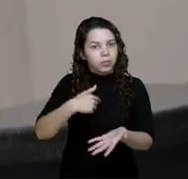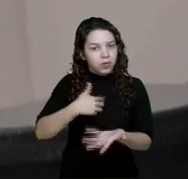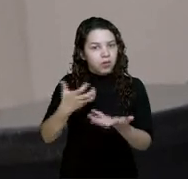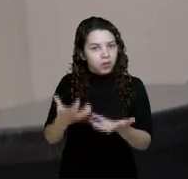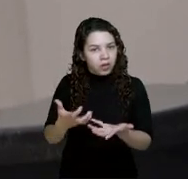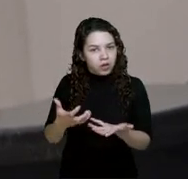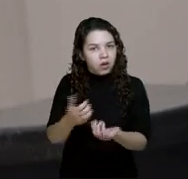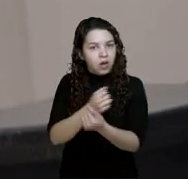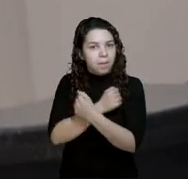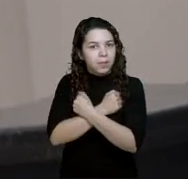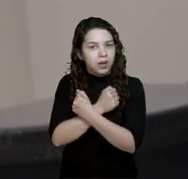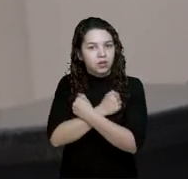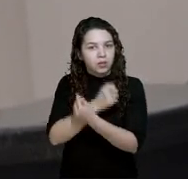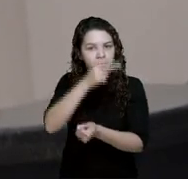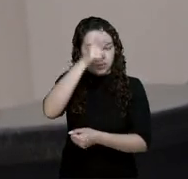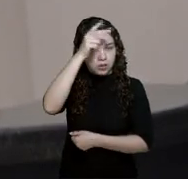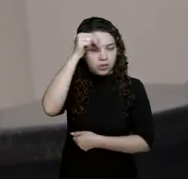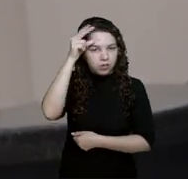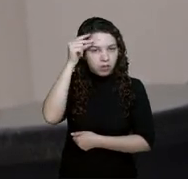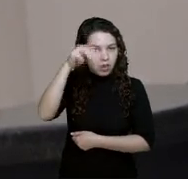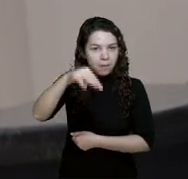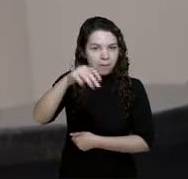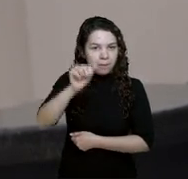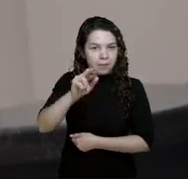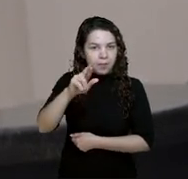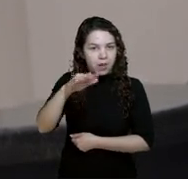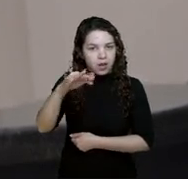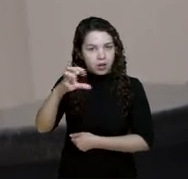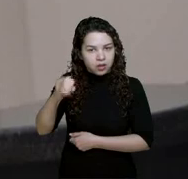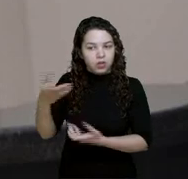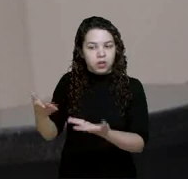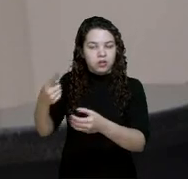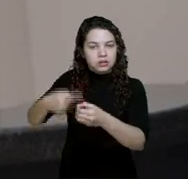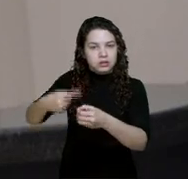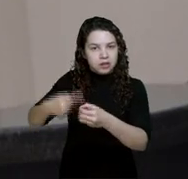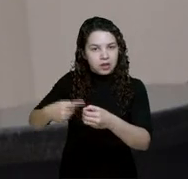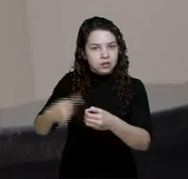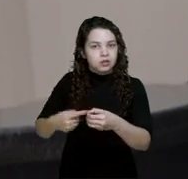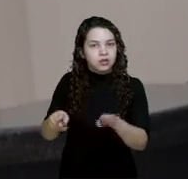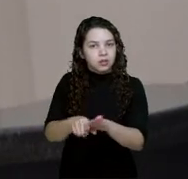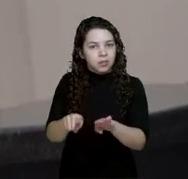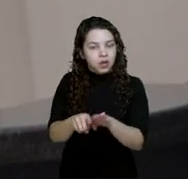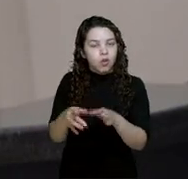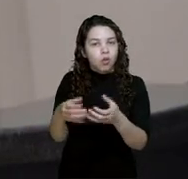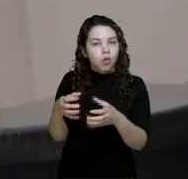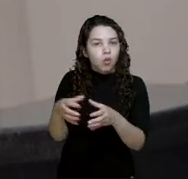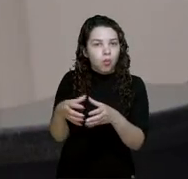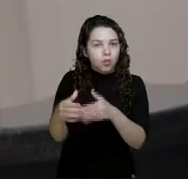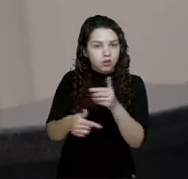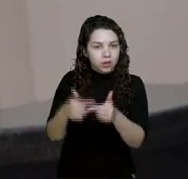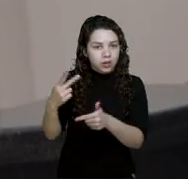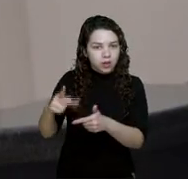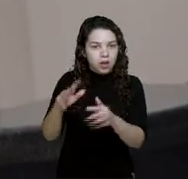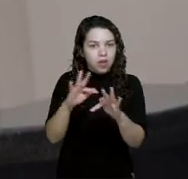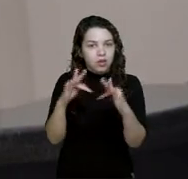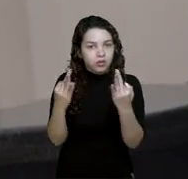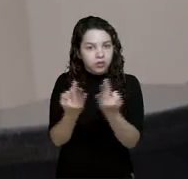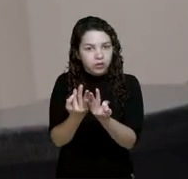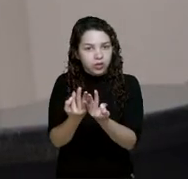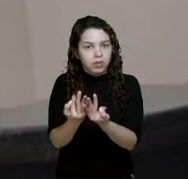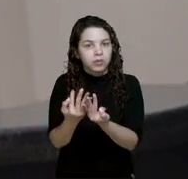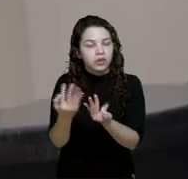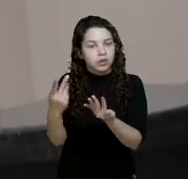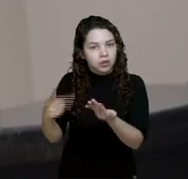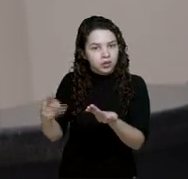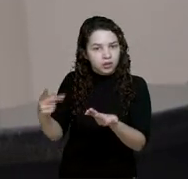meu abraço ao prefeito Marquinhos e Luiz Alves, a toda a sua equipe, às famílias luisalvenses,